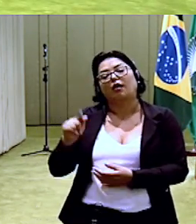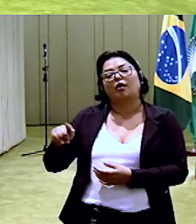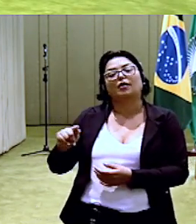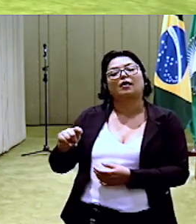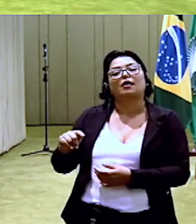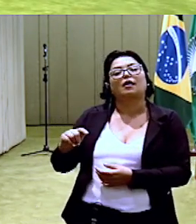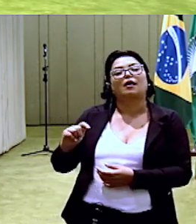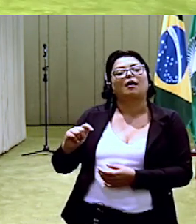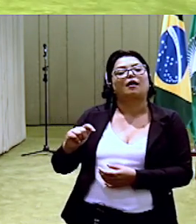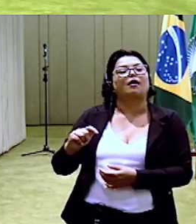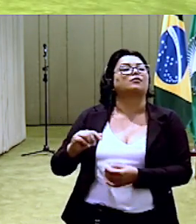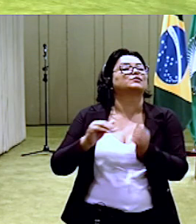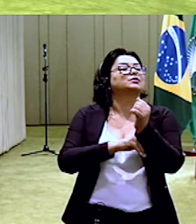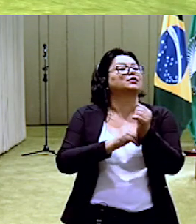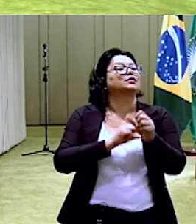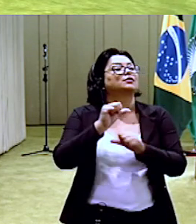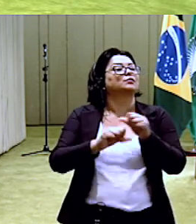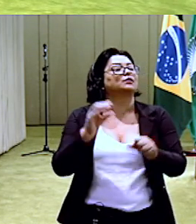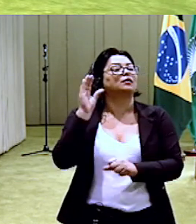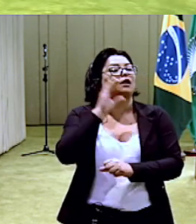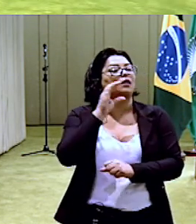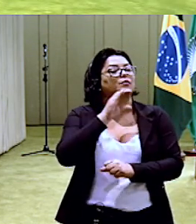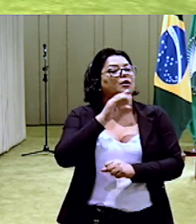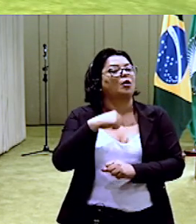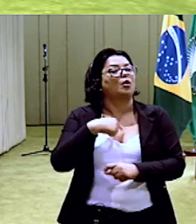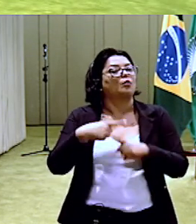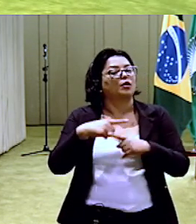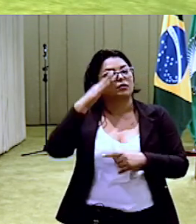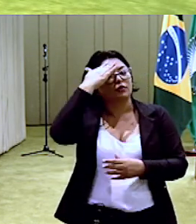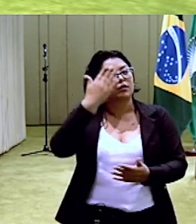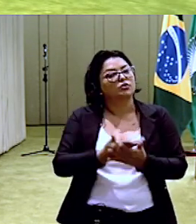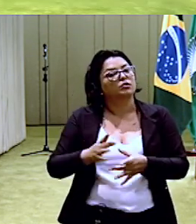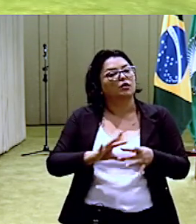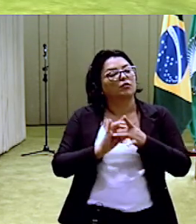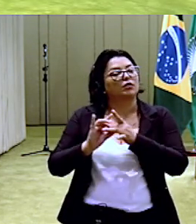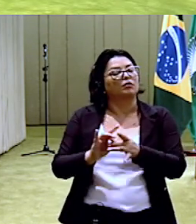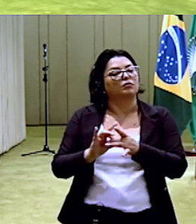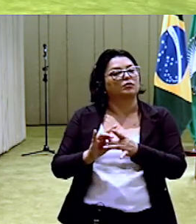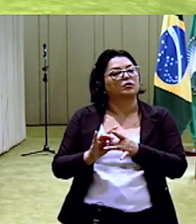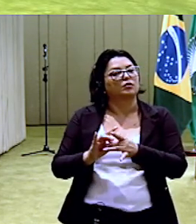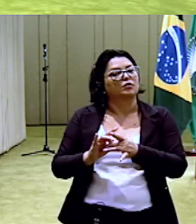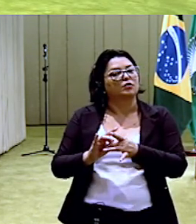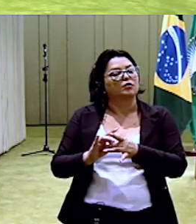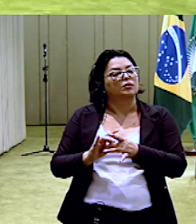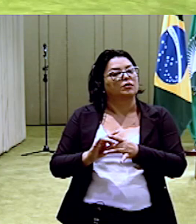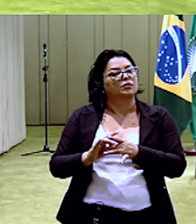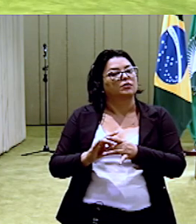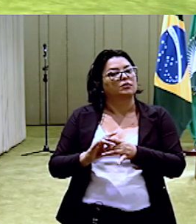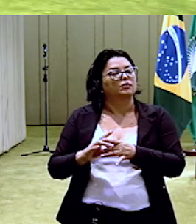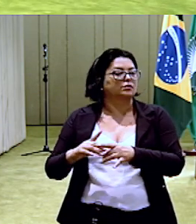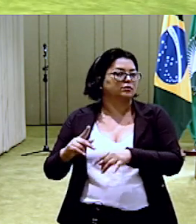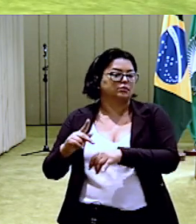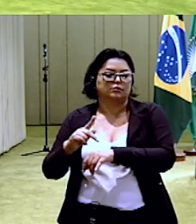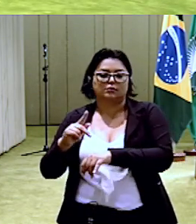a chave da nossa transformação rápida, porque eu não acredito que a união, digamos, desse Estado vai